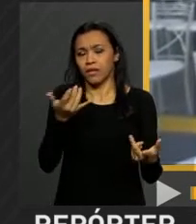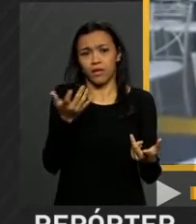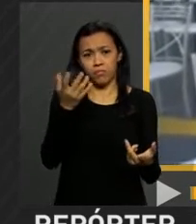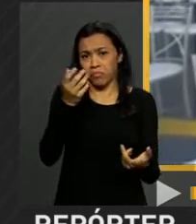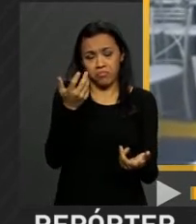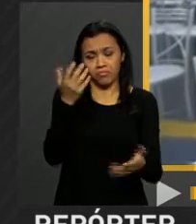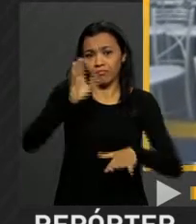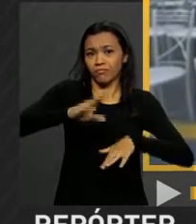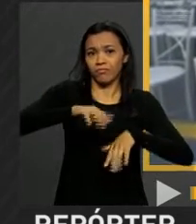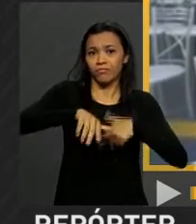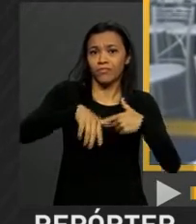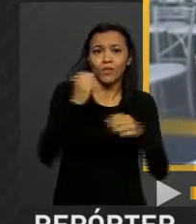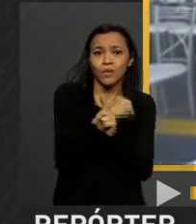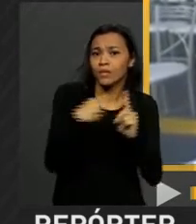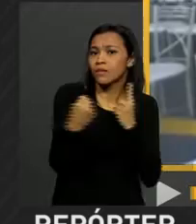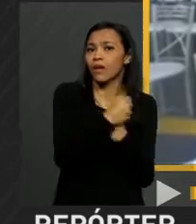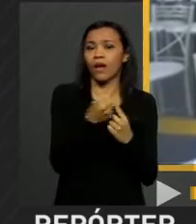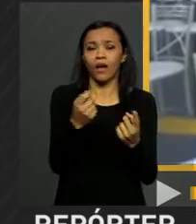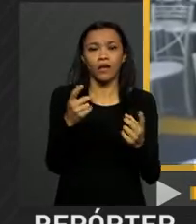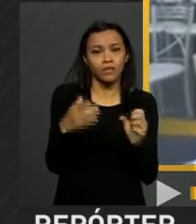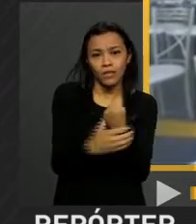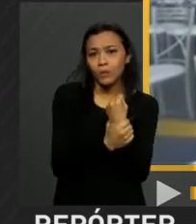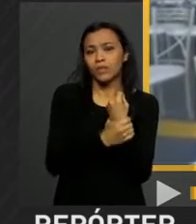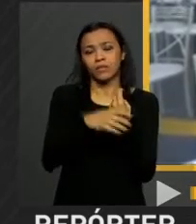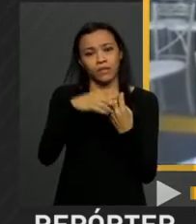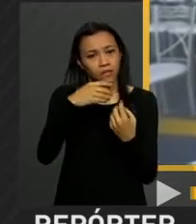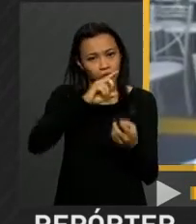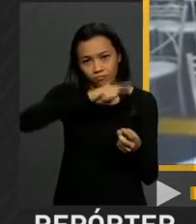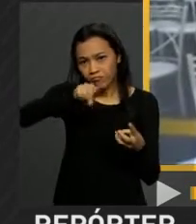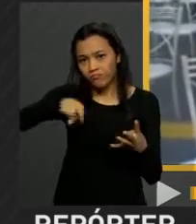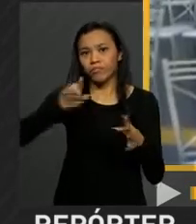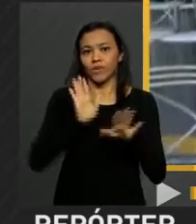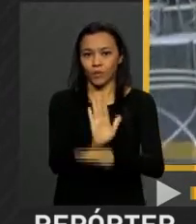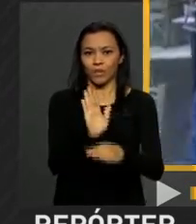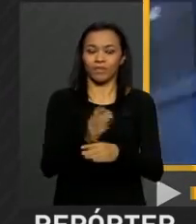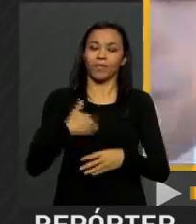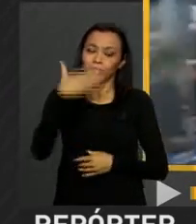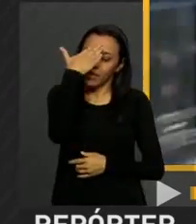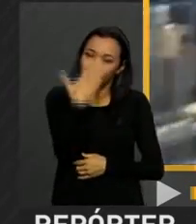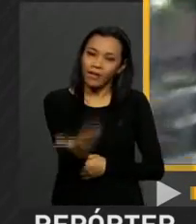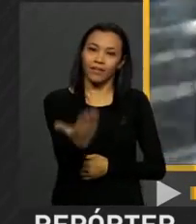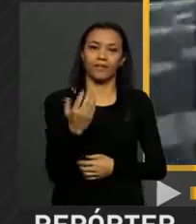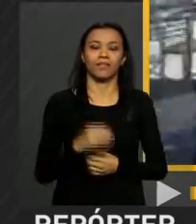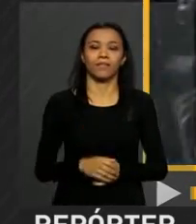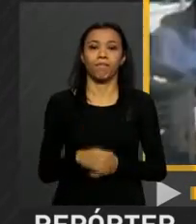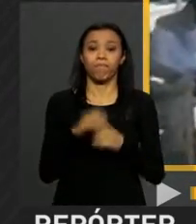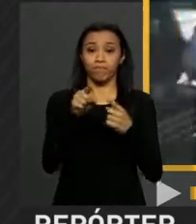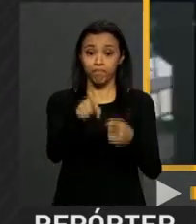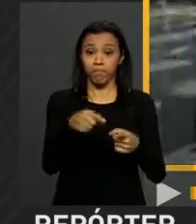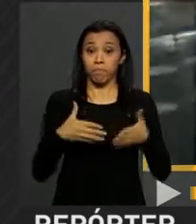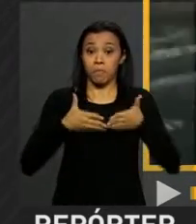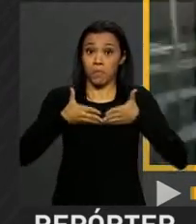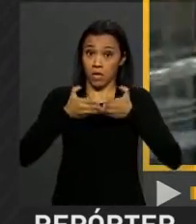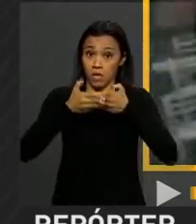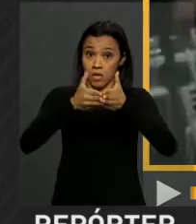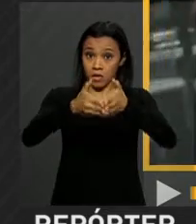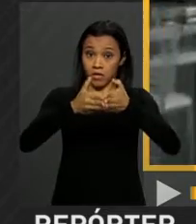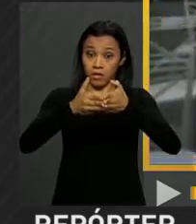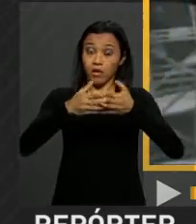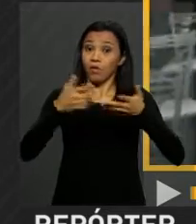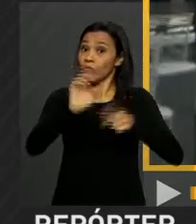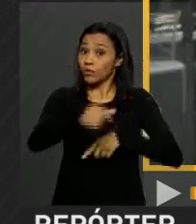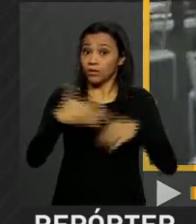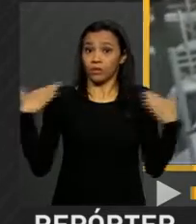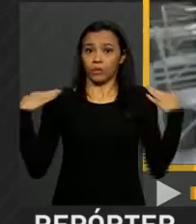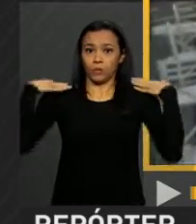cívicos, sociais e segurança, propriamente dita. Muito obrigada, sargento Heleno. A Força Aérea Brasileira está presente em